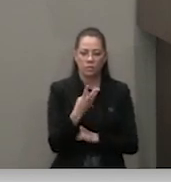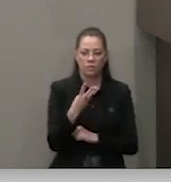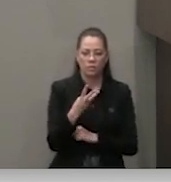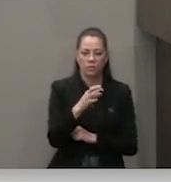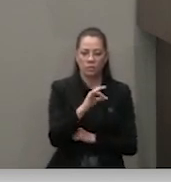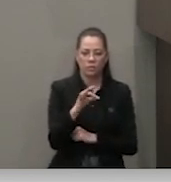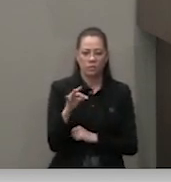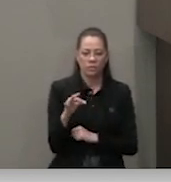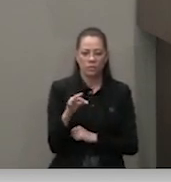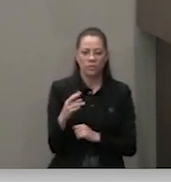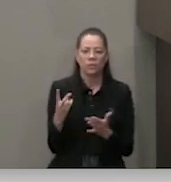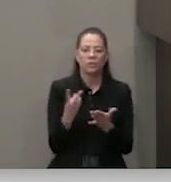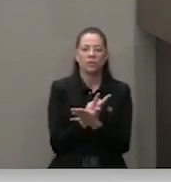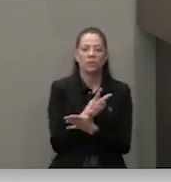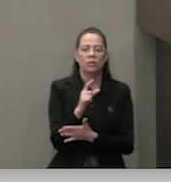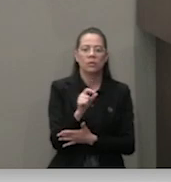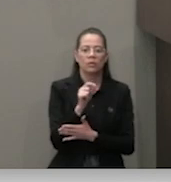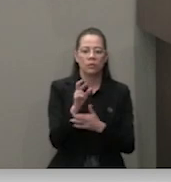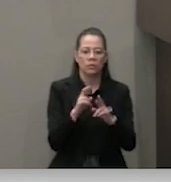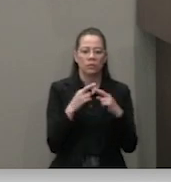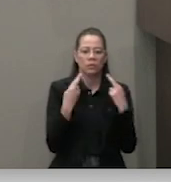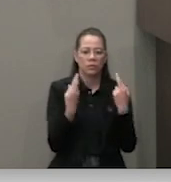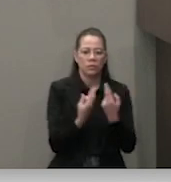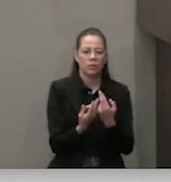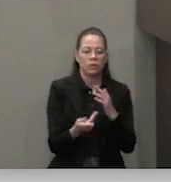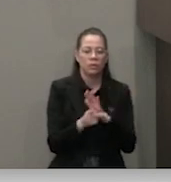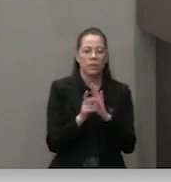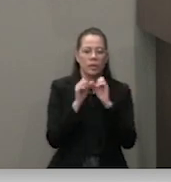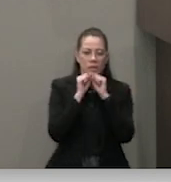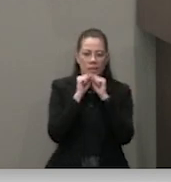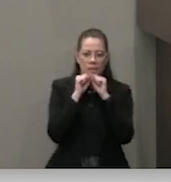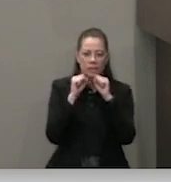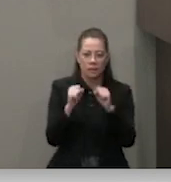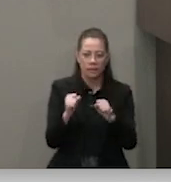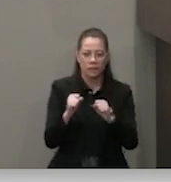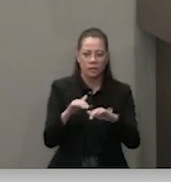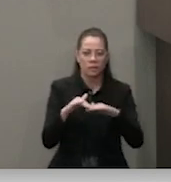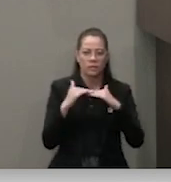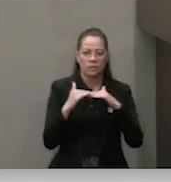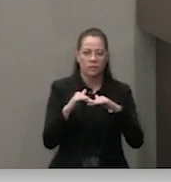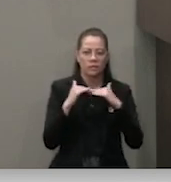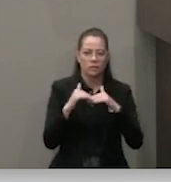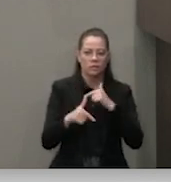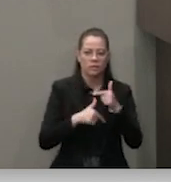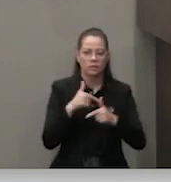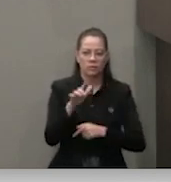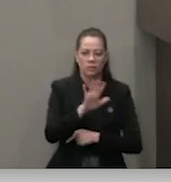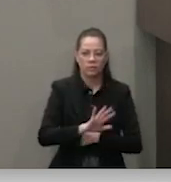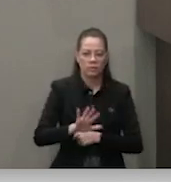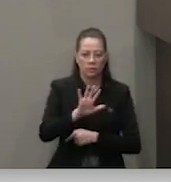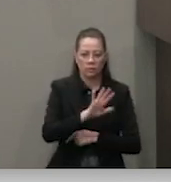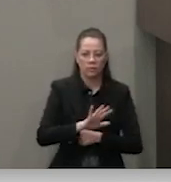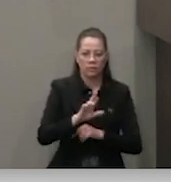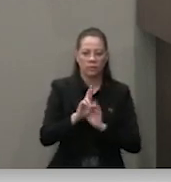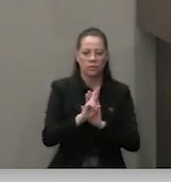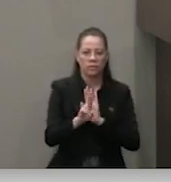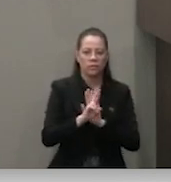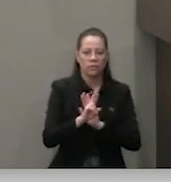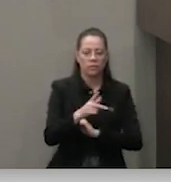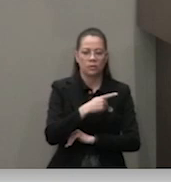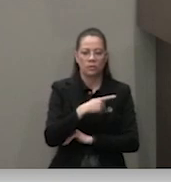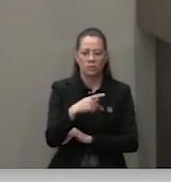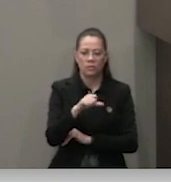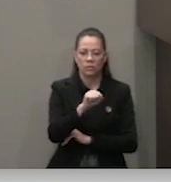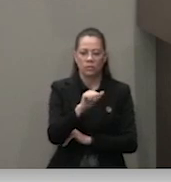horas por motivo de estar em reunião na Secretaria de Transporte e serviços gerais representando o presidente